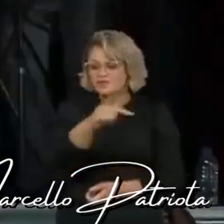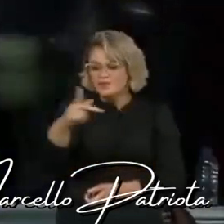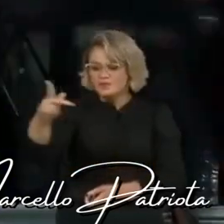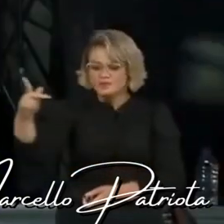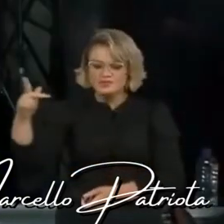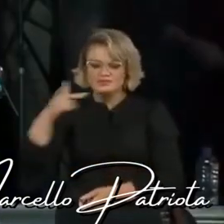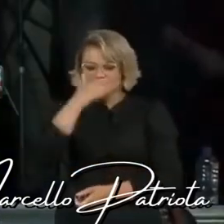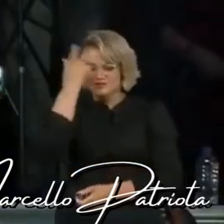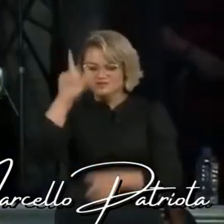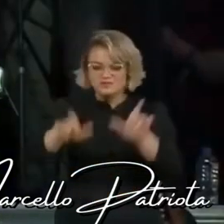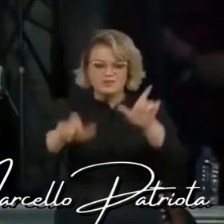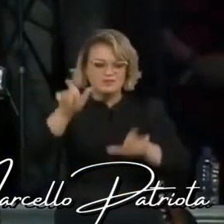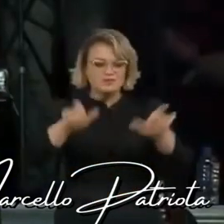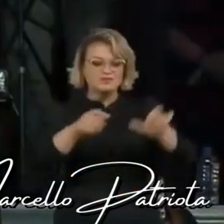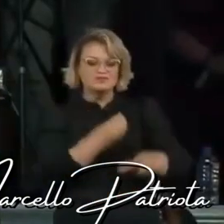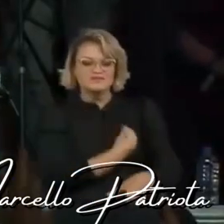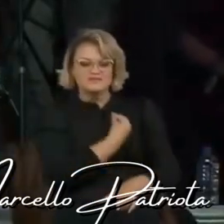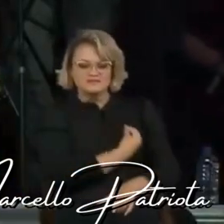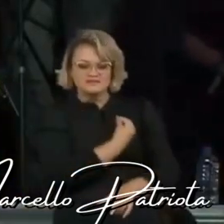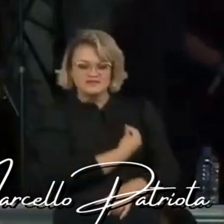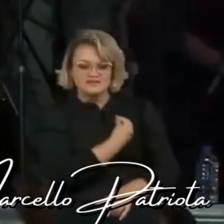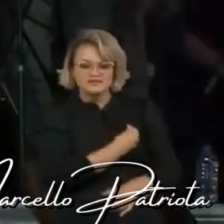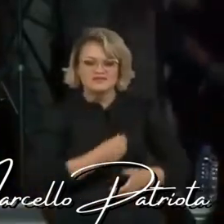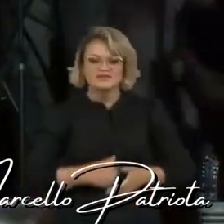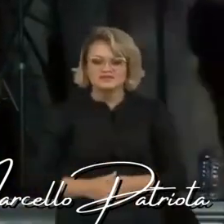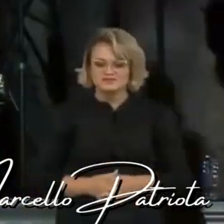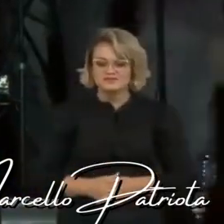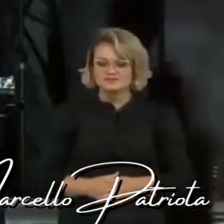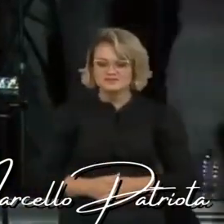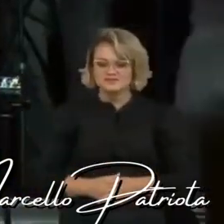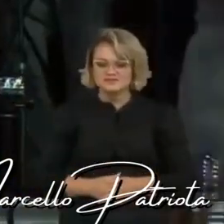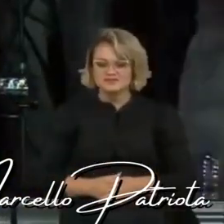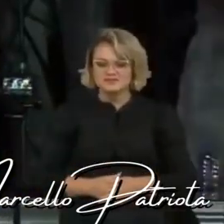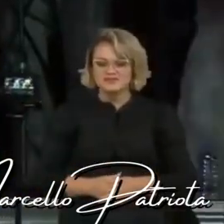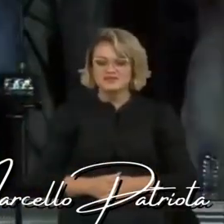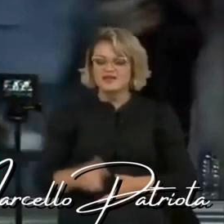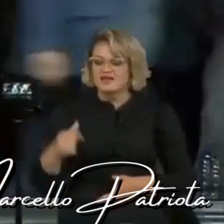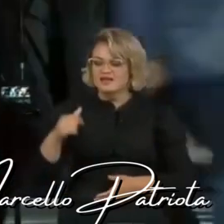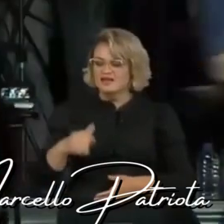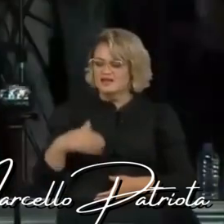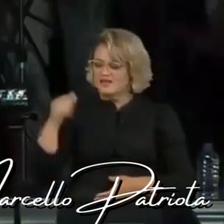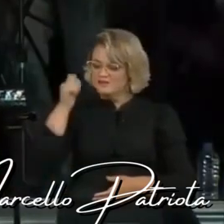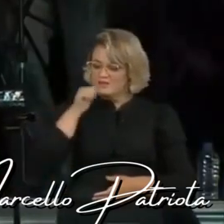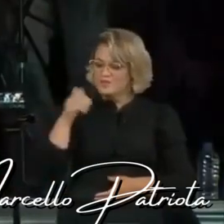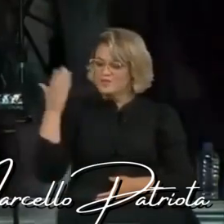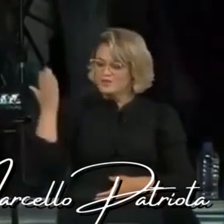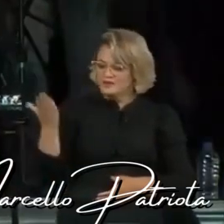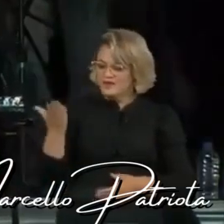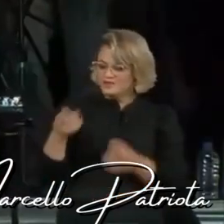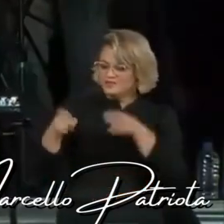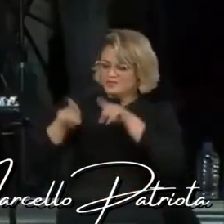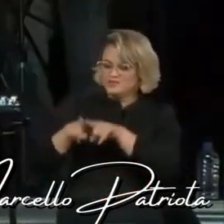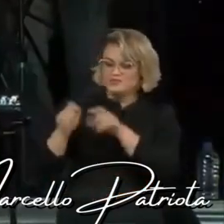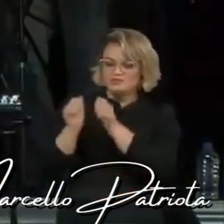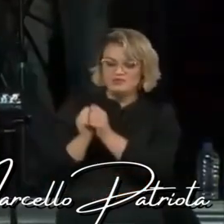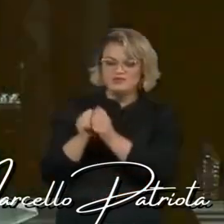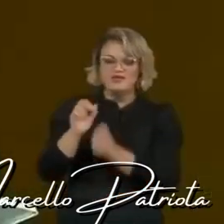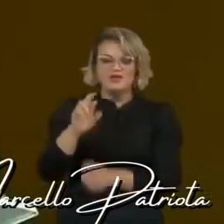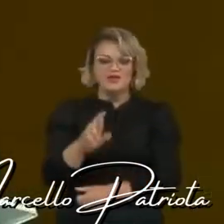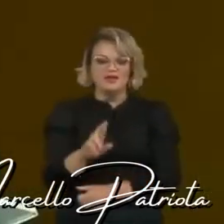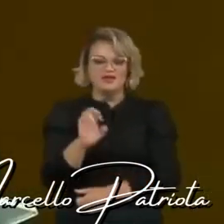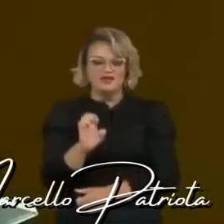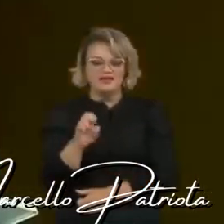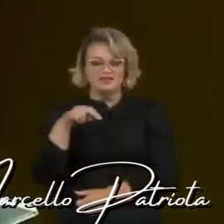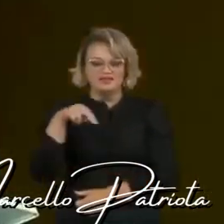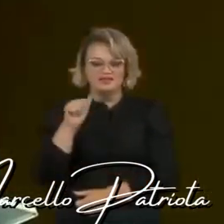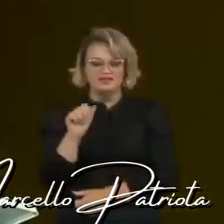e todos aqui presentes, na pessoa de minha companheira Renata, que está por aqui, por baixo, assistindo